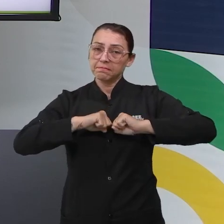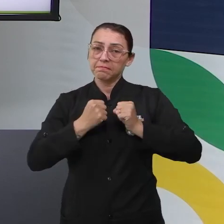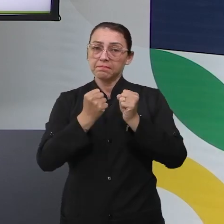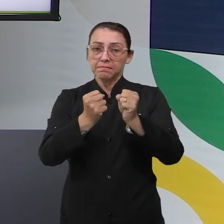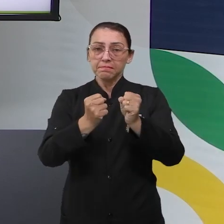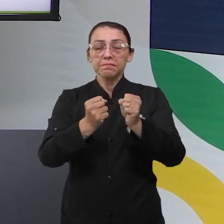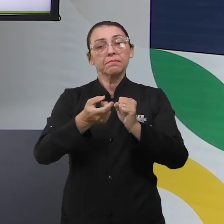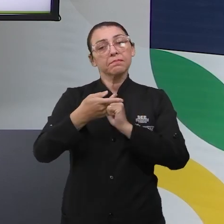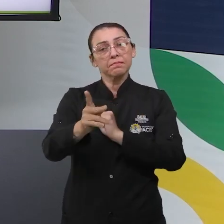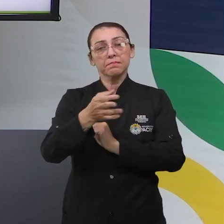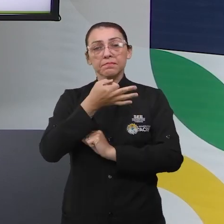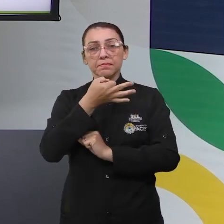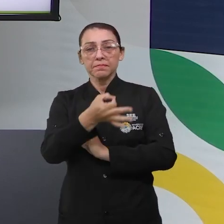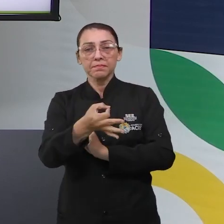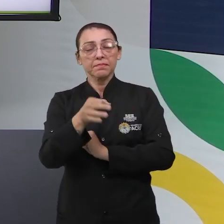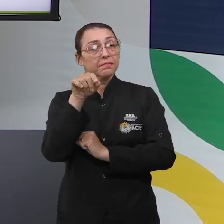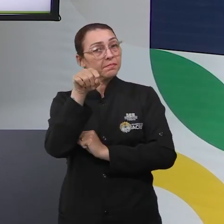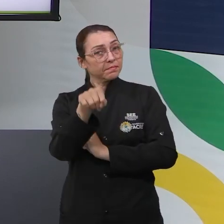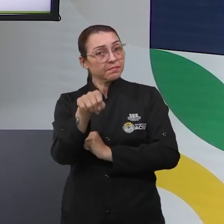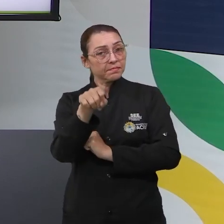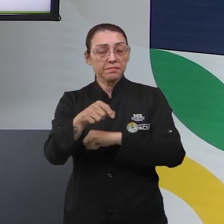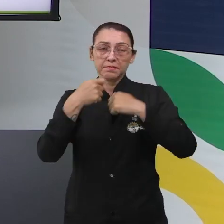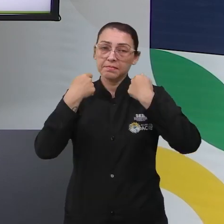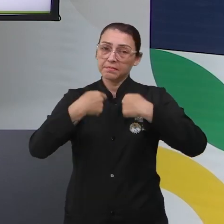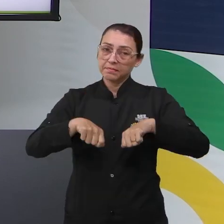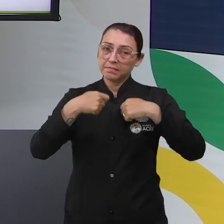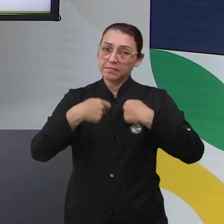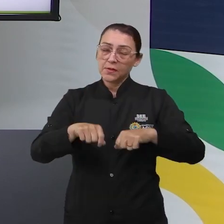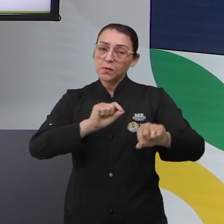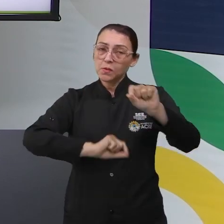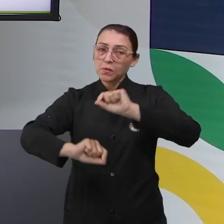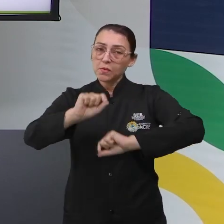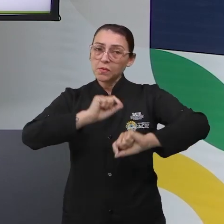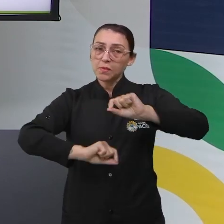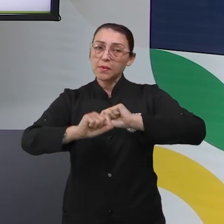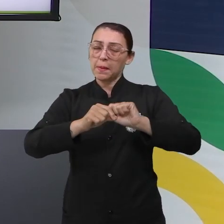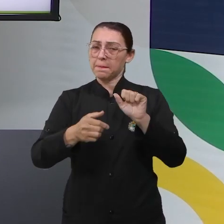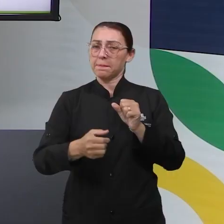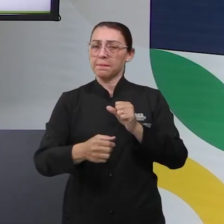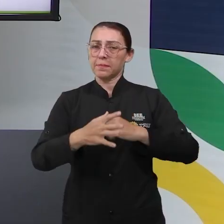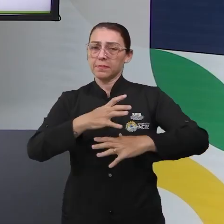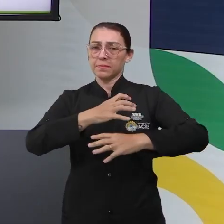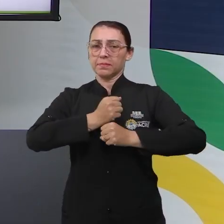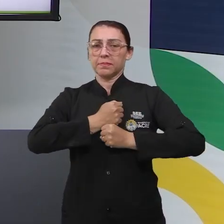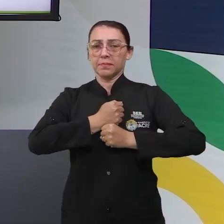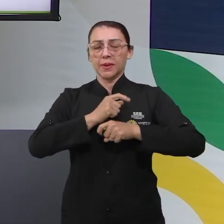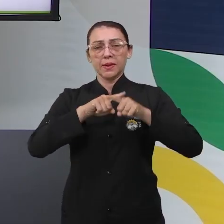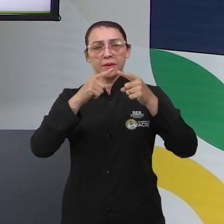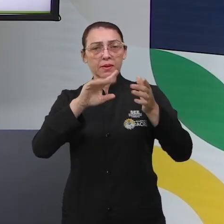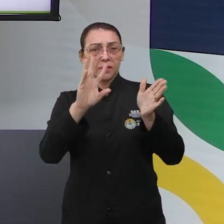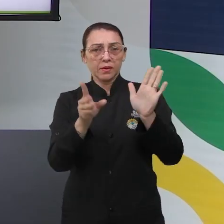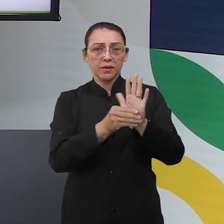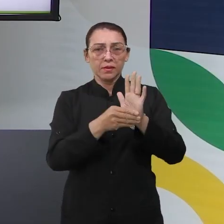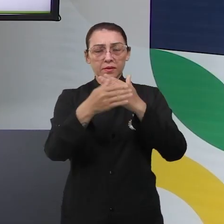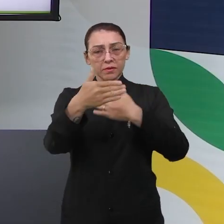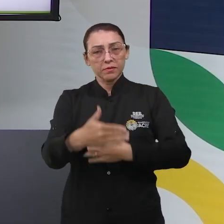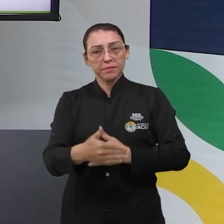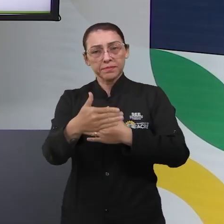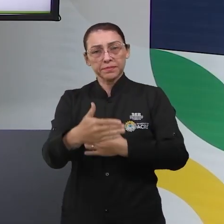vista. Ou seja, você vai precisar defender com o quê? Com propriedade. Mas você vai colocar lá na sua